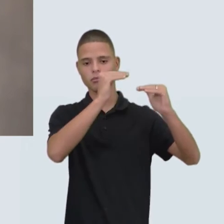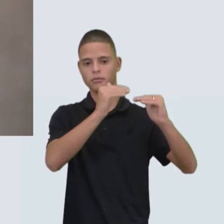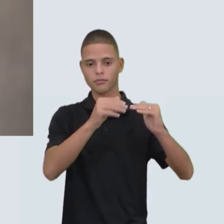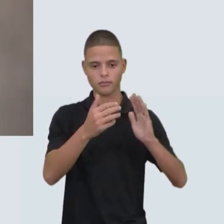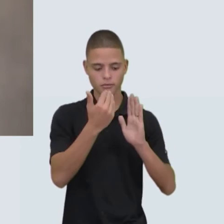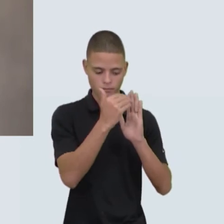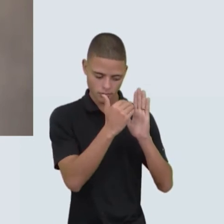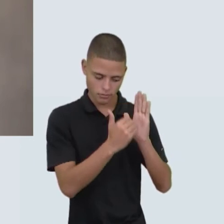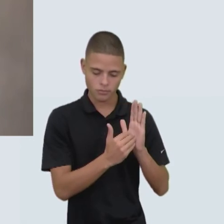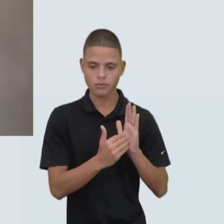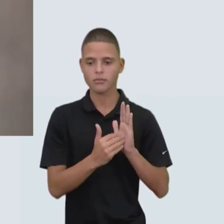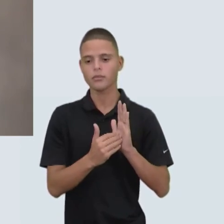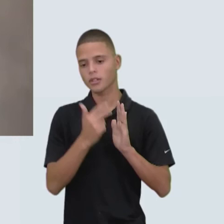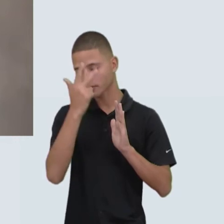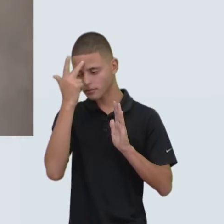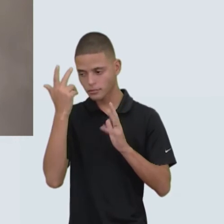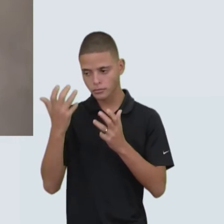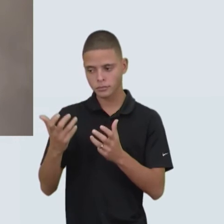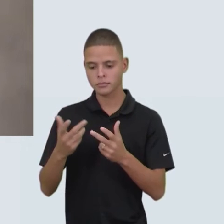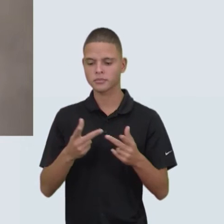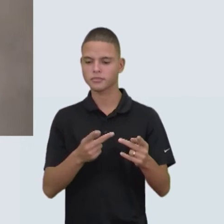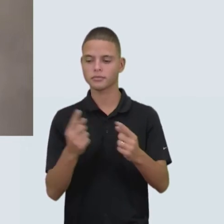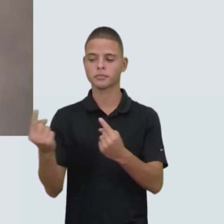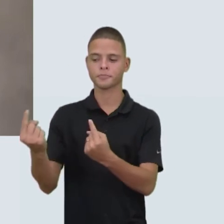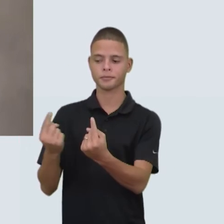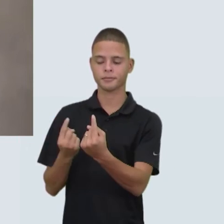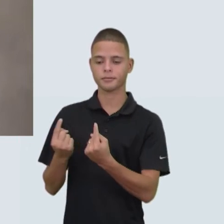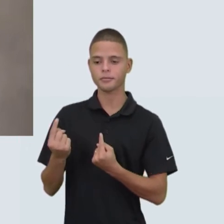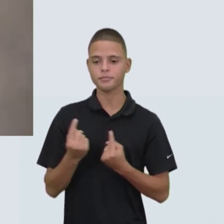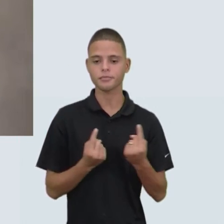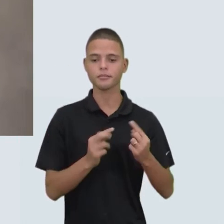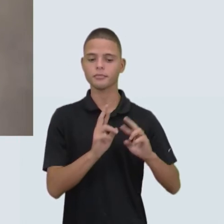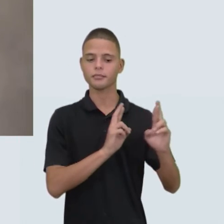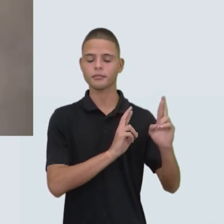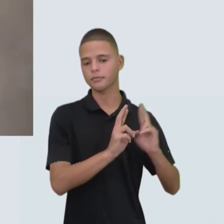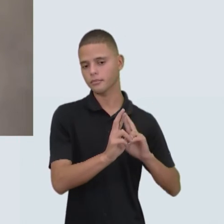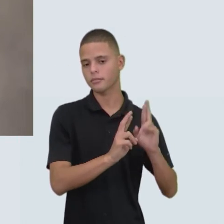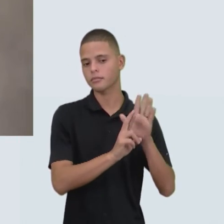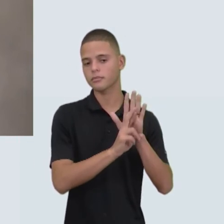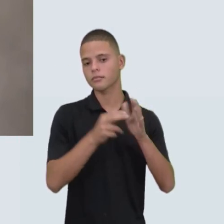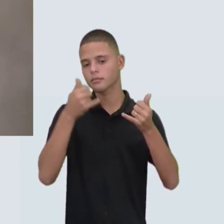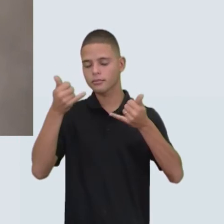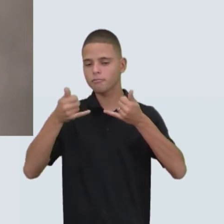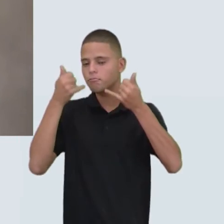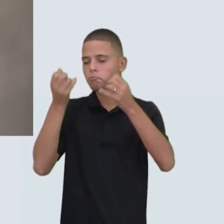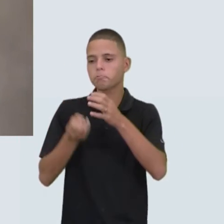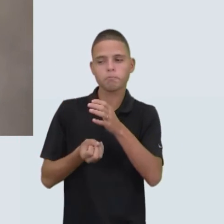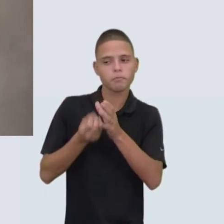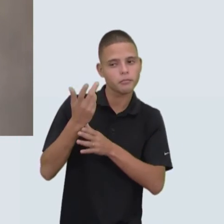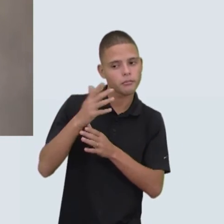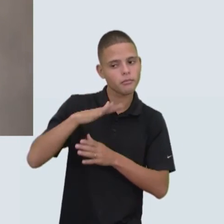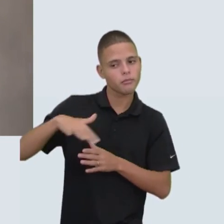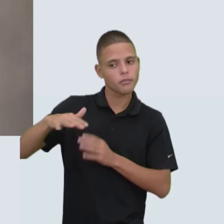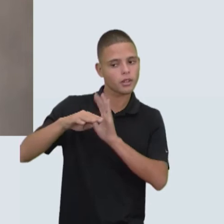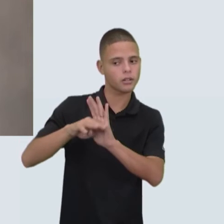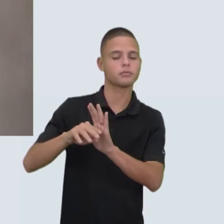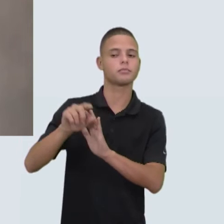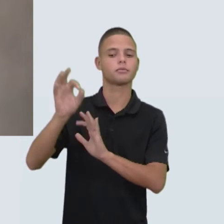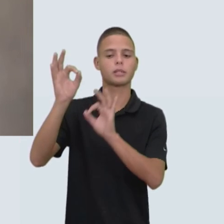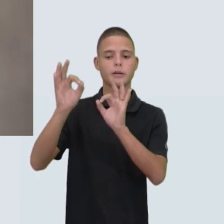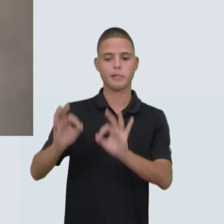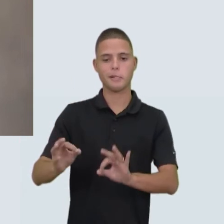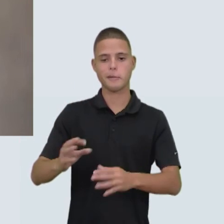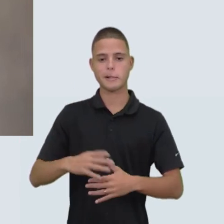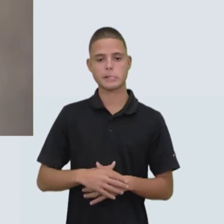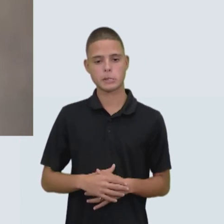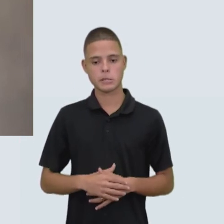clientes e possíveis clientes, criando conteúdo de valor, conteúdo relevante, criando informação útil para essas pessoas de alguma forma. E